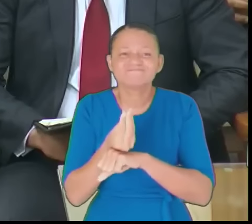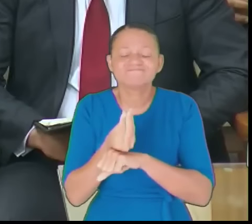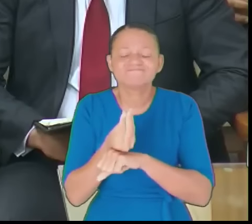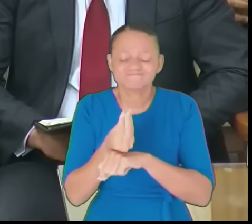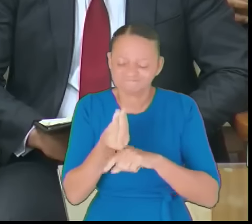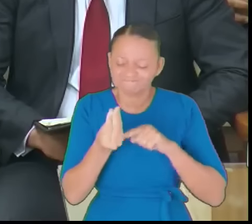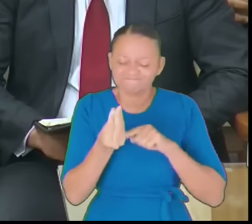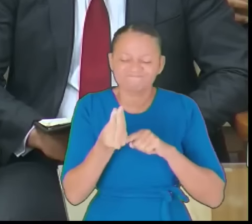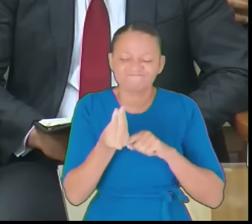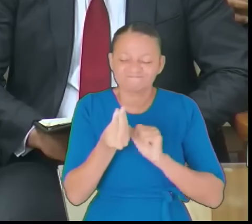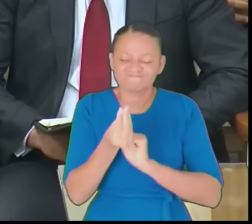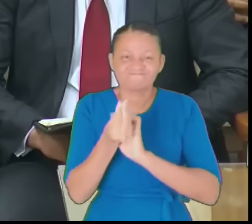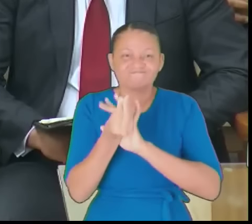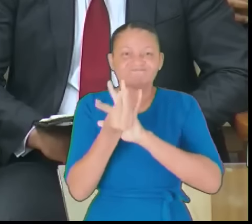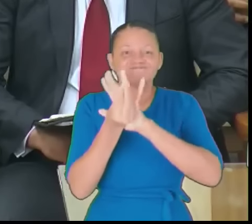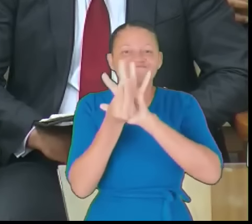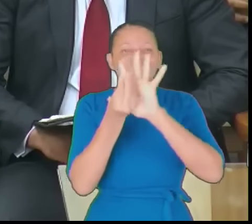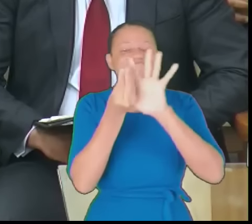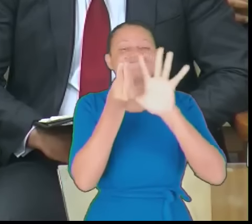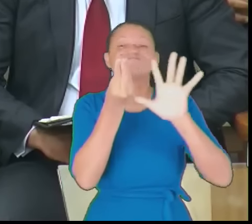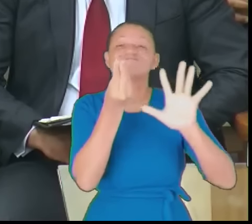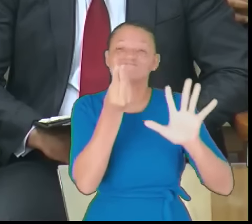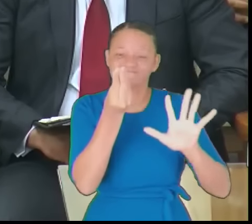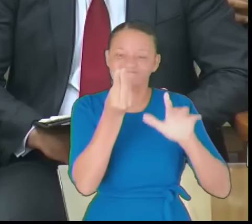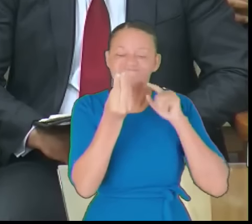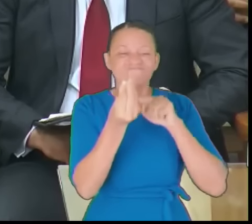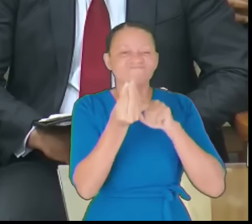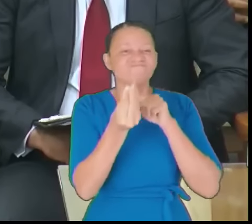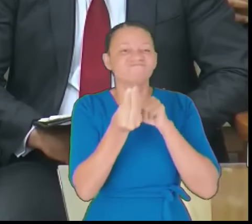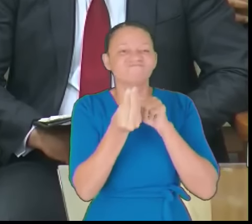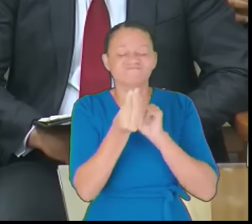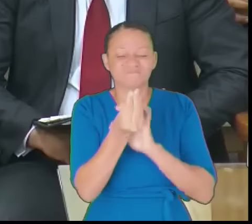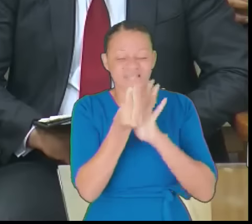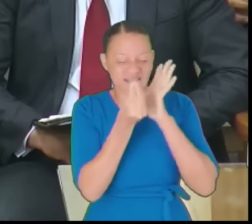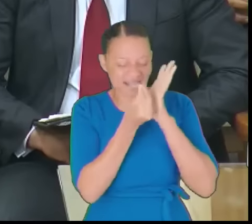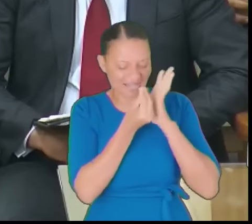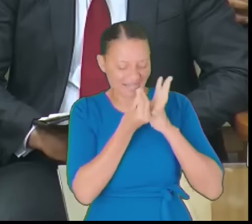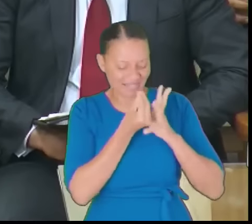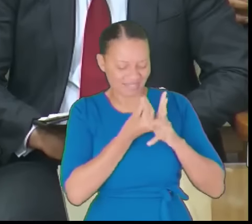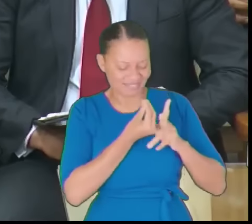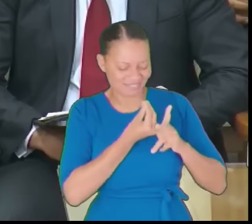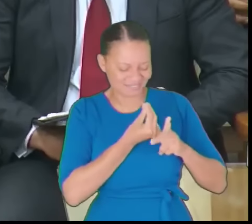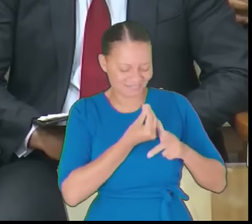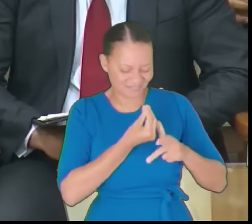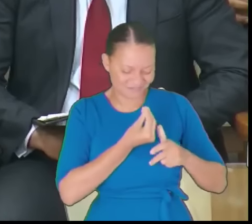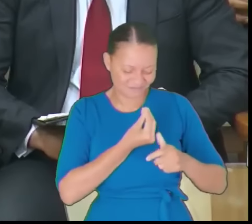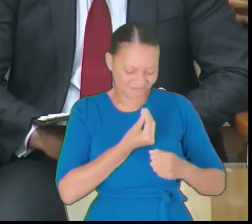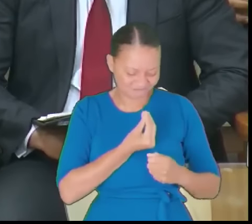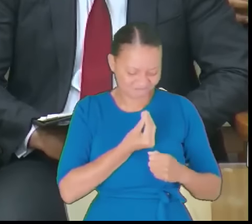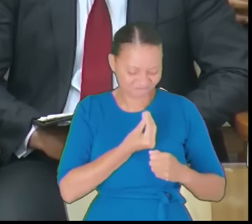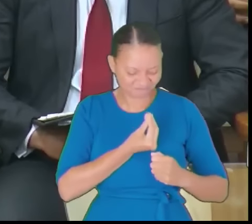gloriosa, ela é sem mácula, ela é sem ruga